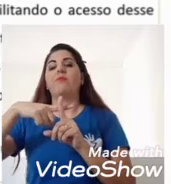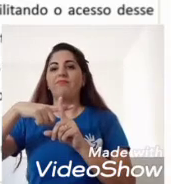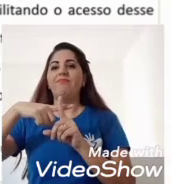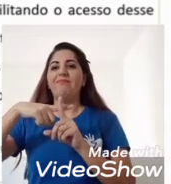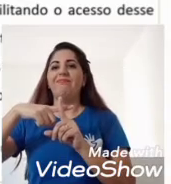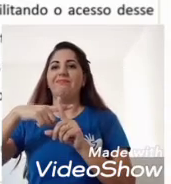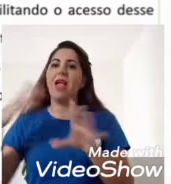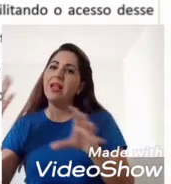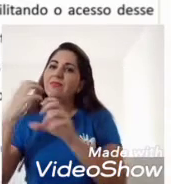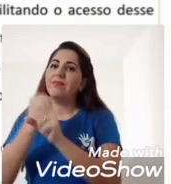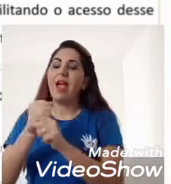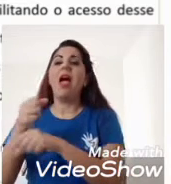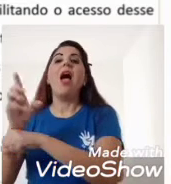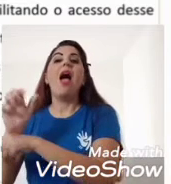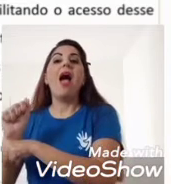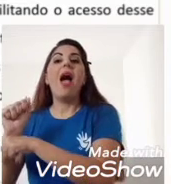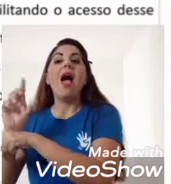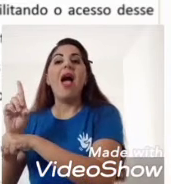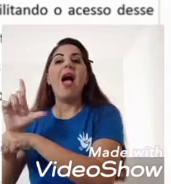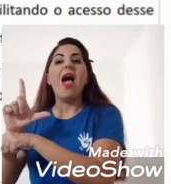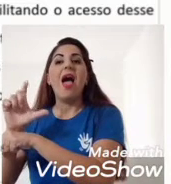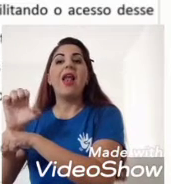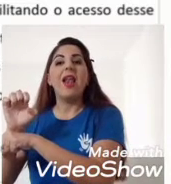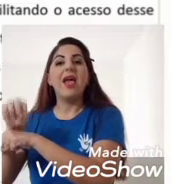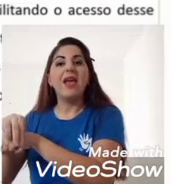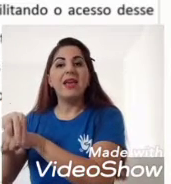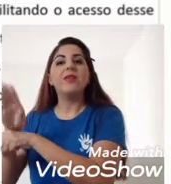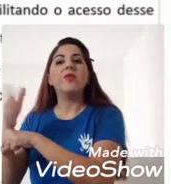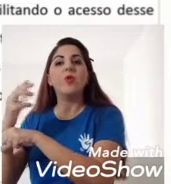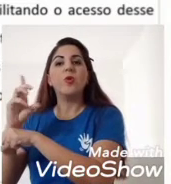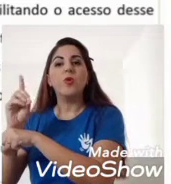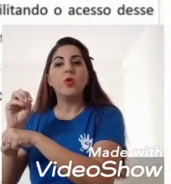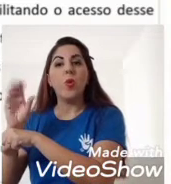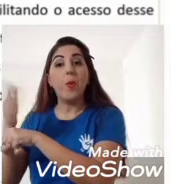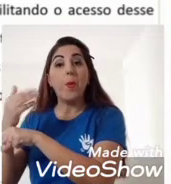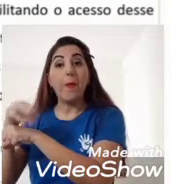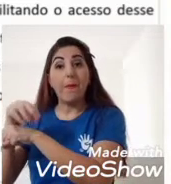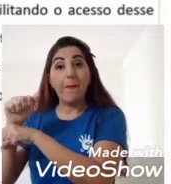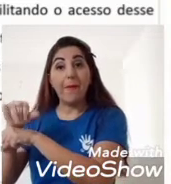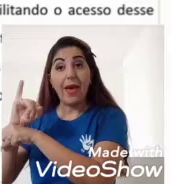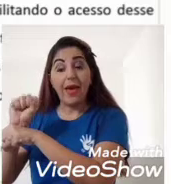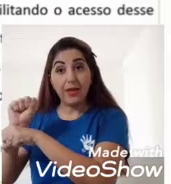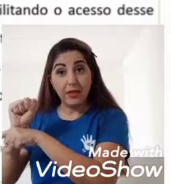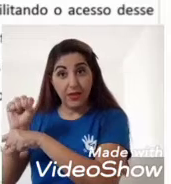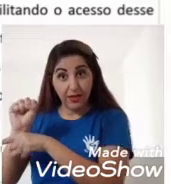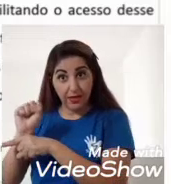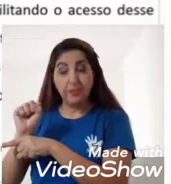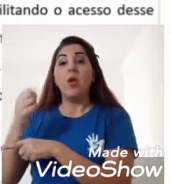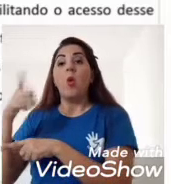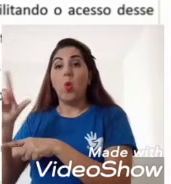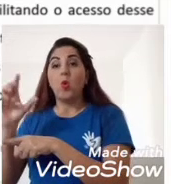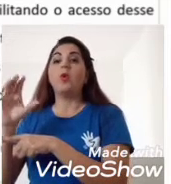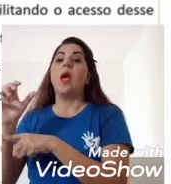além disso, além do mais, ademais, outrossim, né? Em adição, o Estado deve